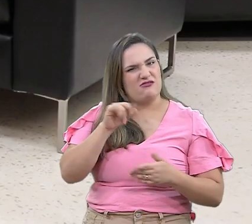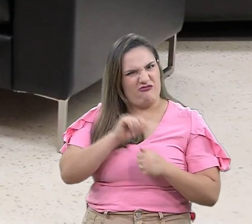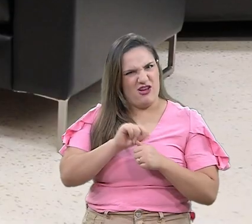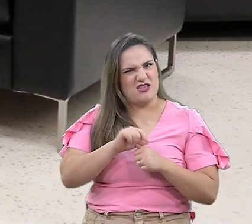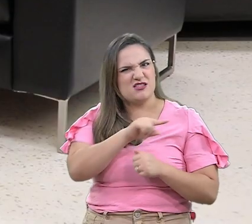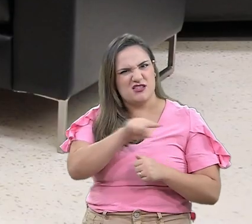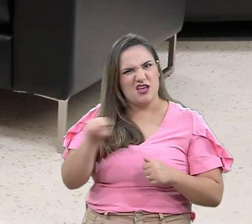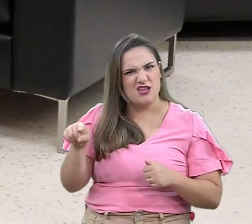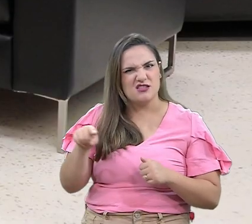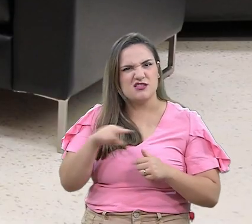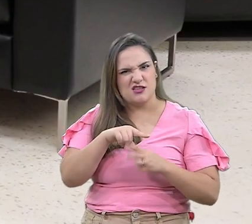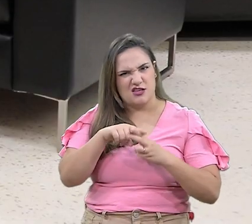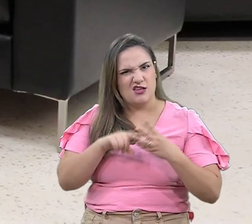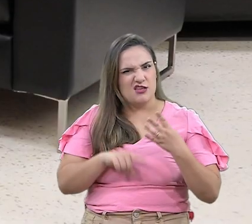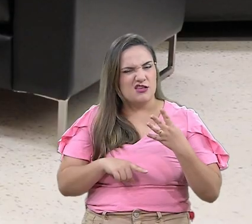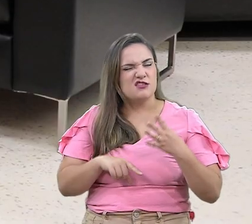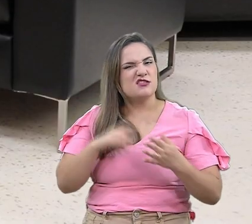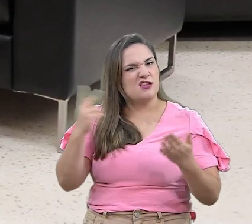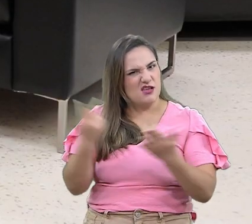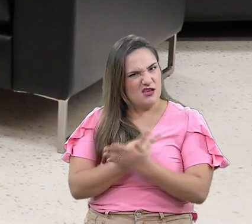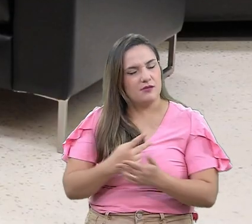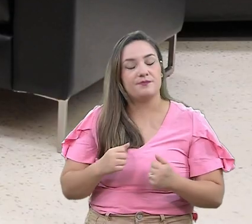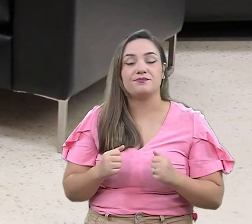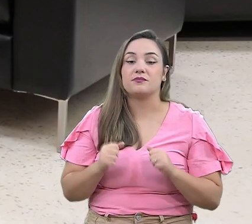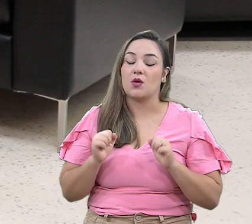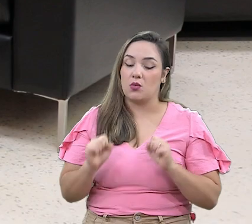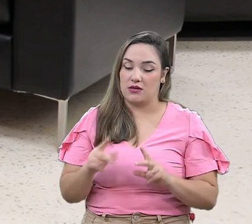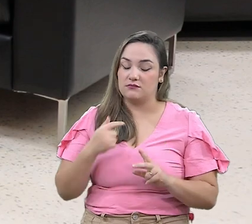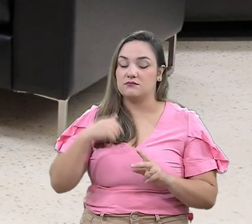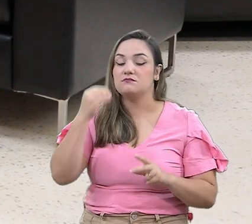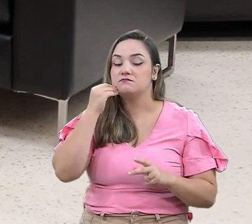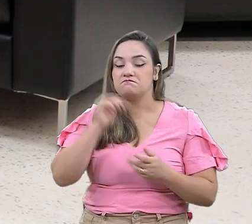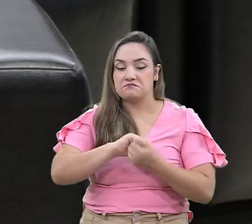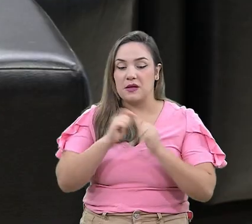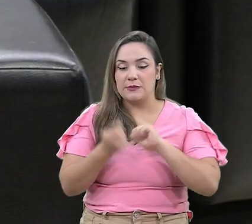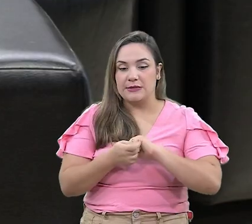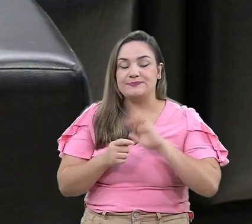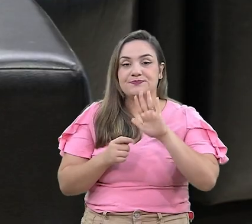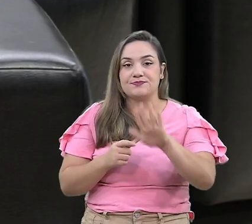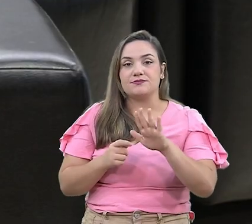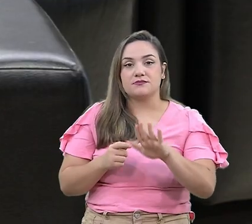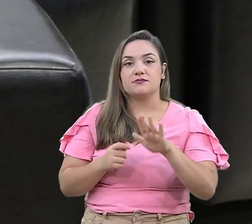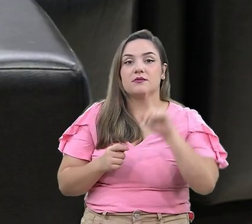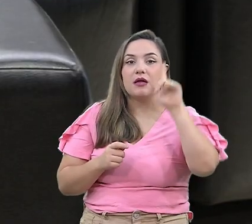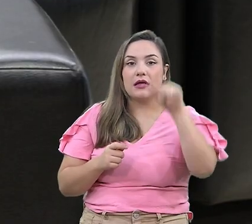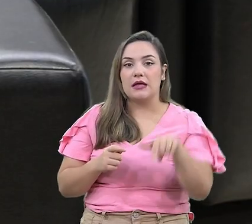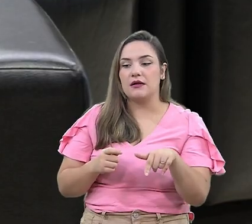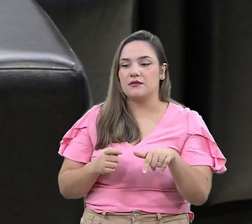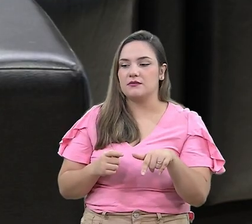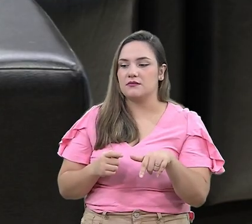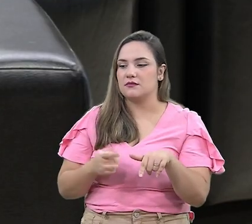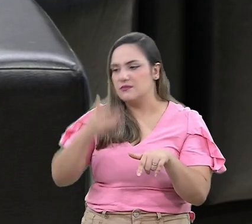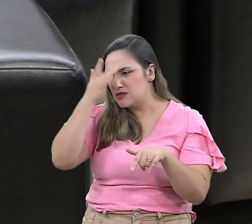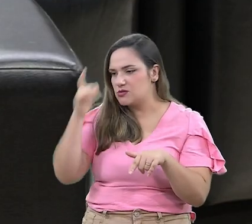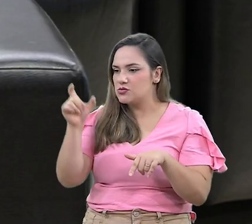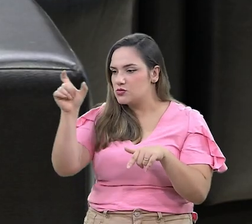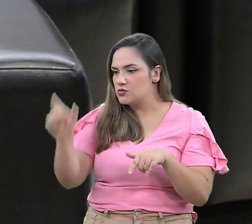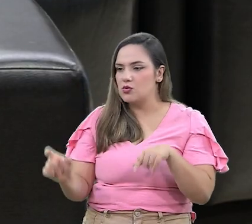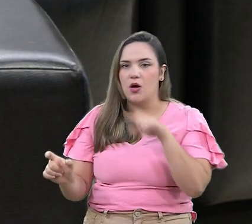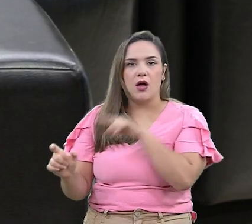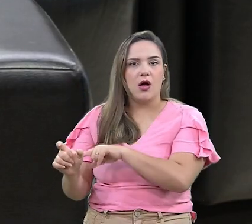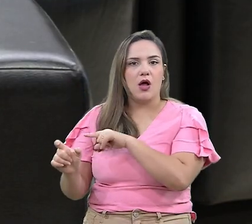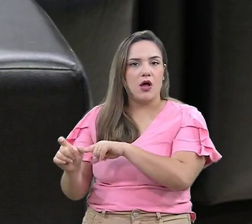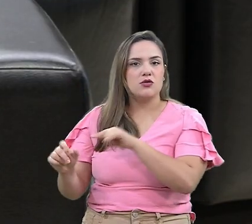vamos ter, assim, algumas visões que eu vou tentar traduzir. Primeiro, é a visão da pessoa que é alvo do